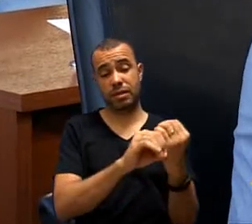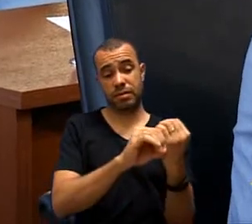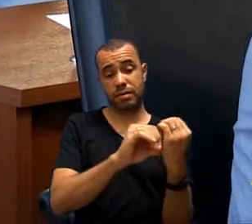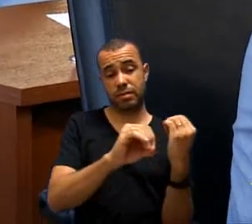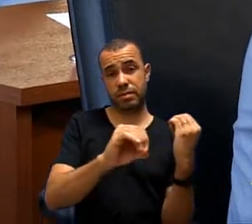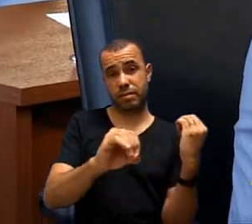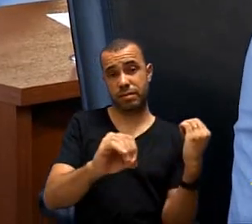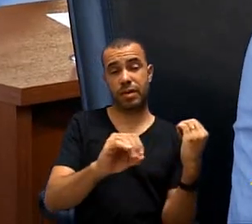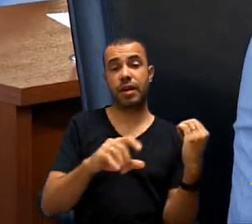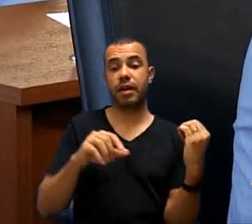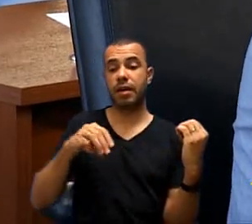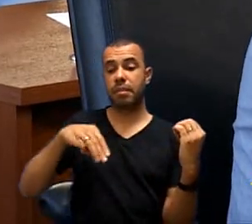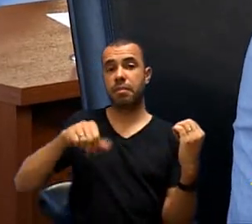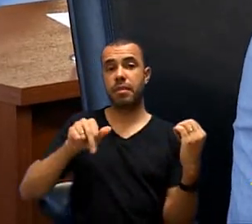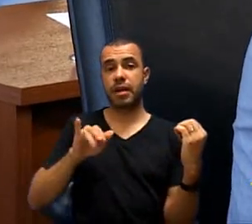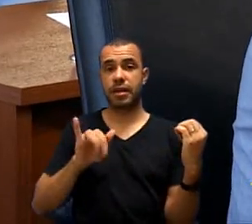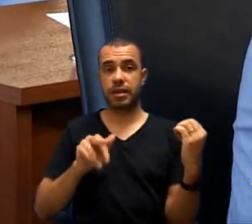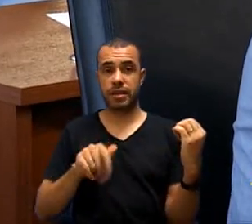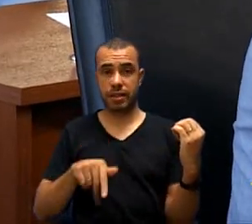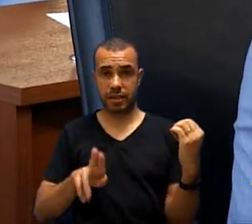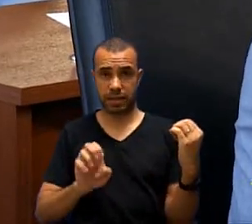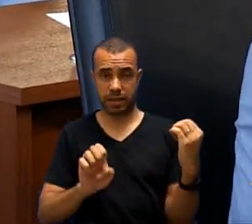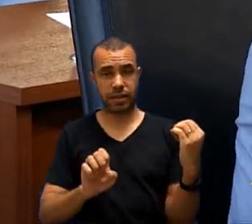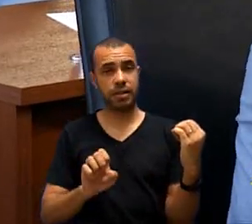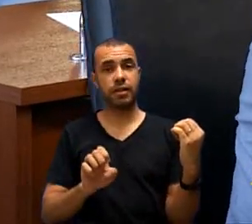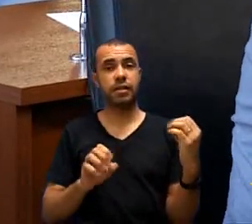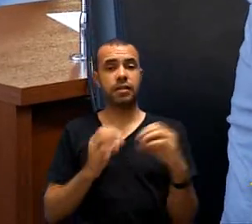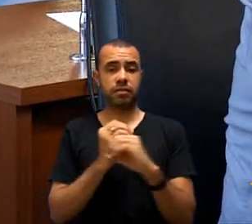Itu, Mairinque,